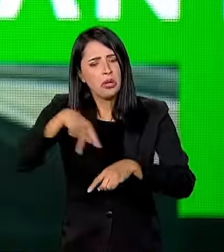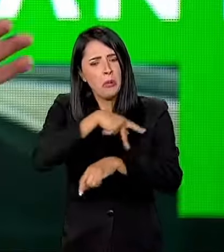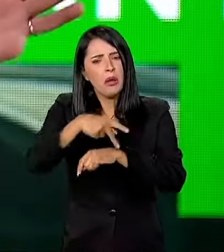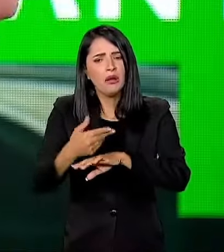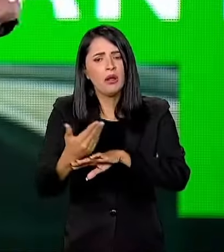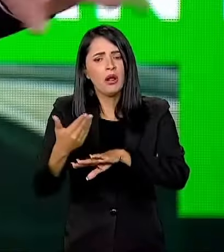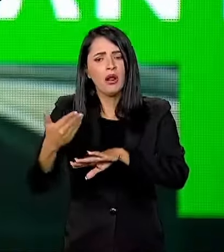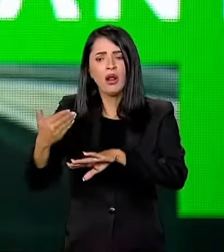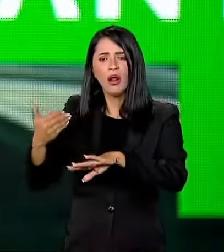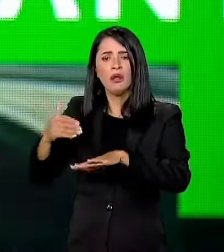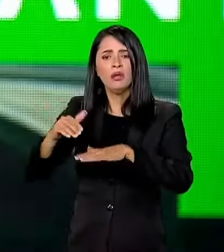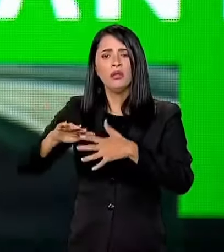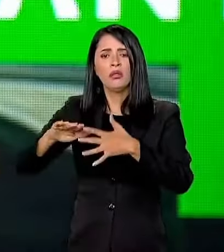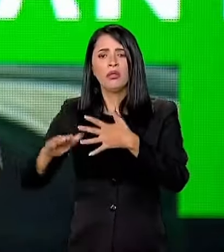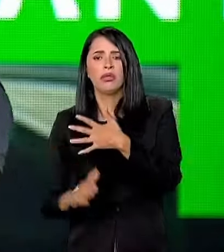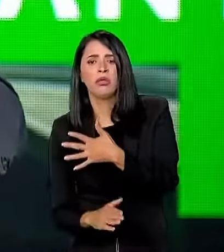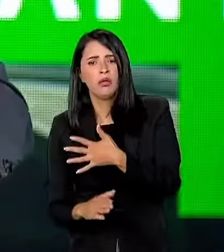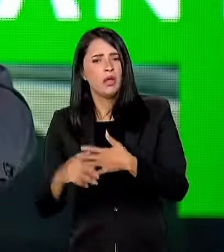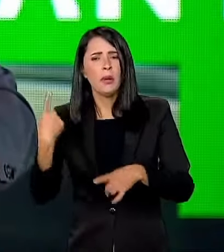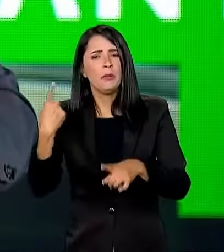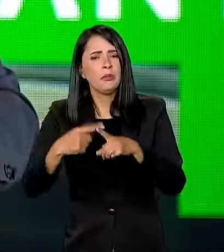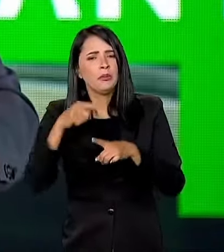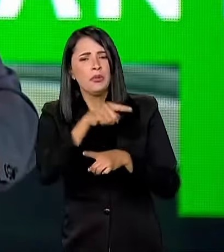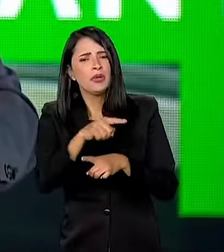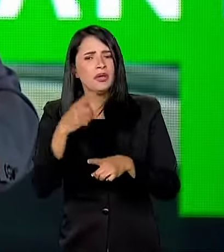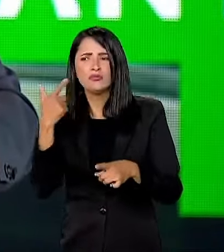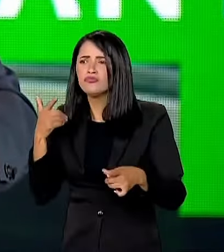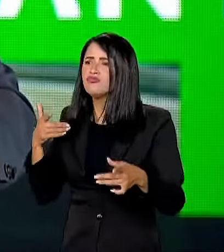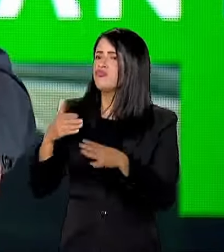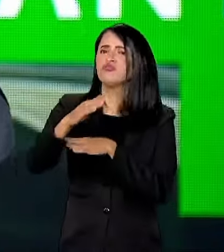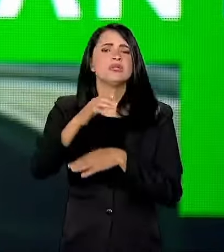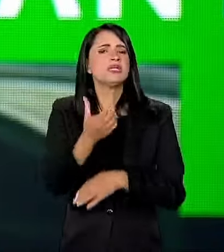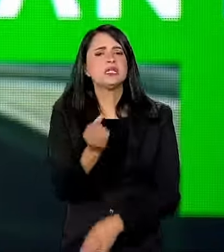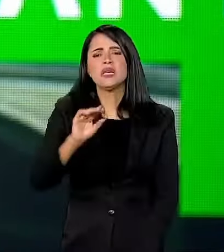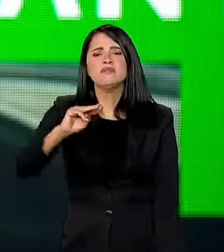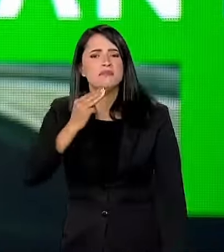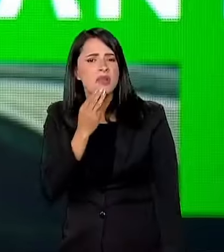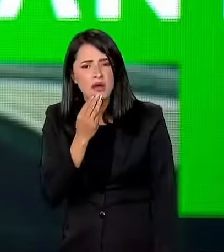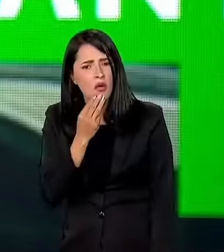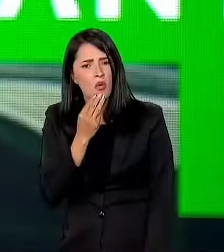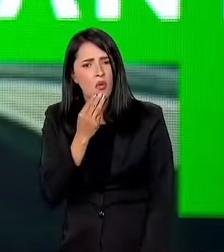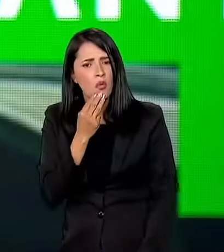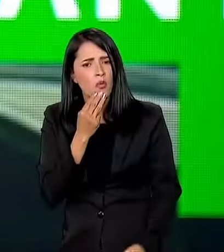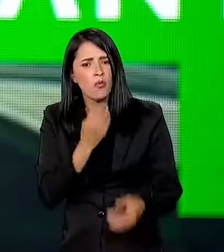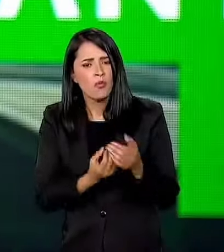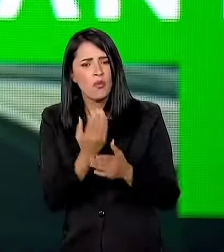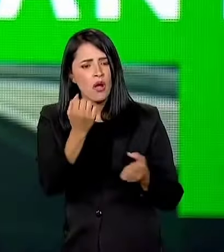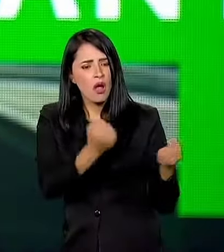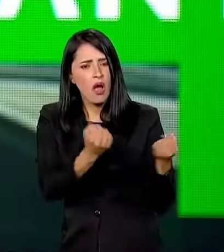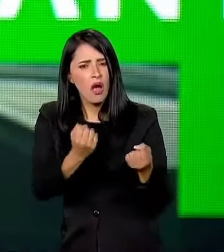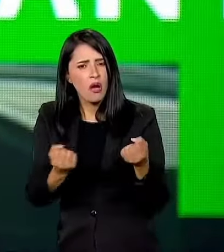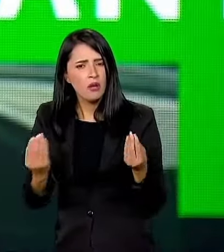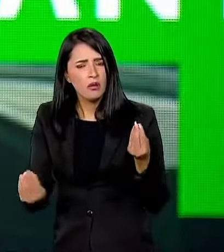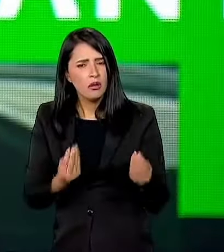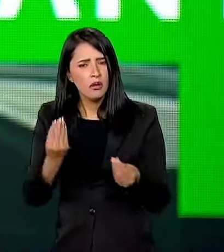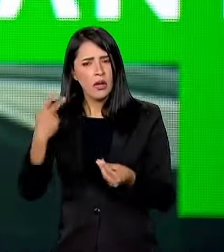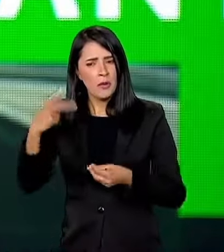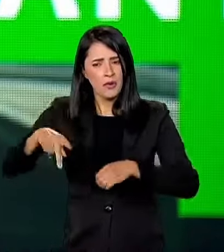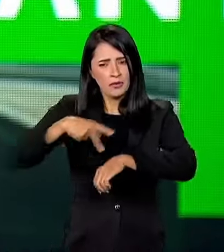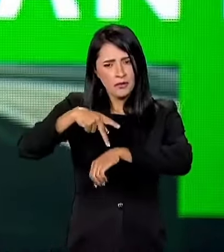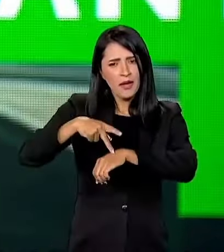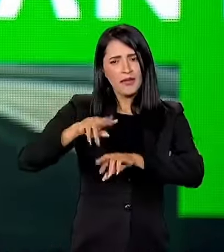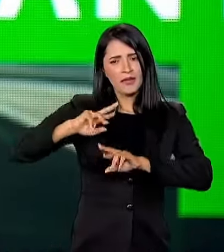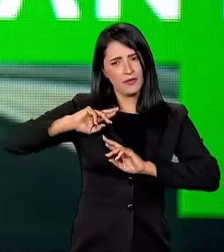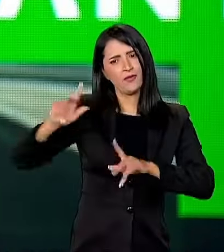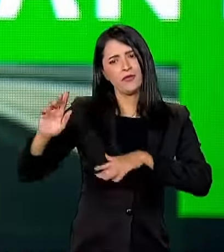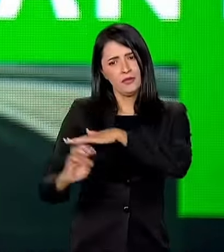Por que que a gente não chegou a 6 milhões de carros? Porque essas coisas, embora o Estado não seja um Estado empresarial,